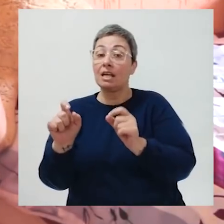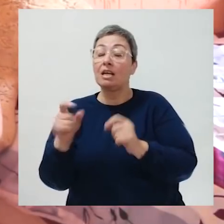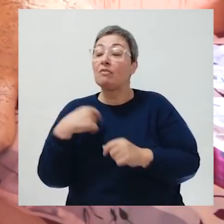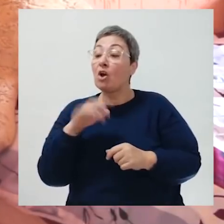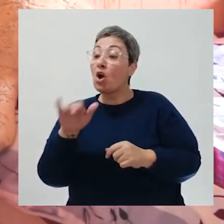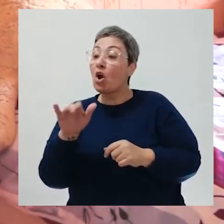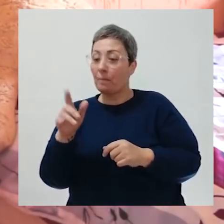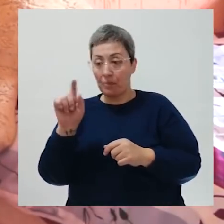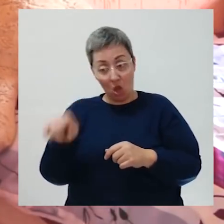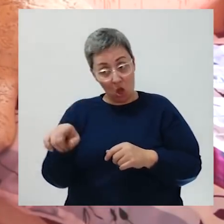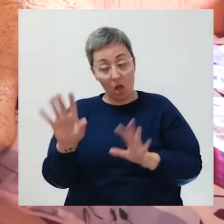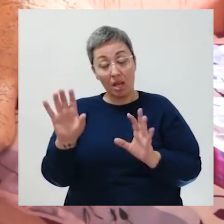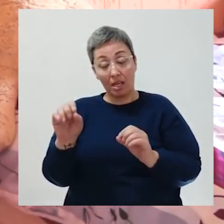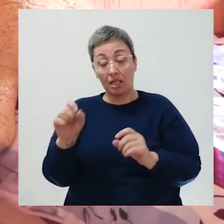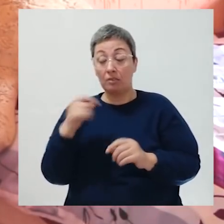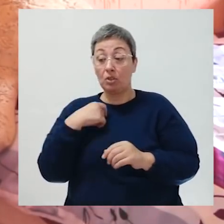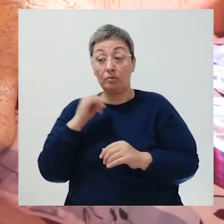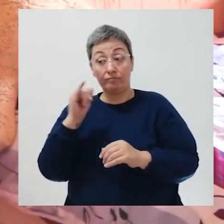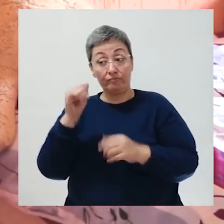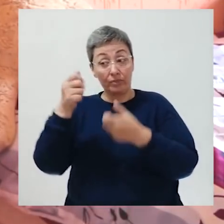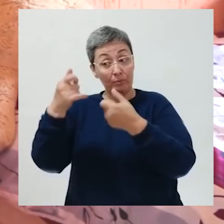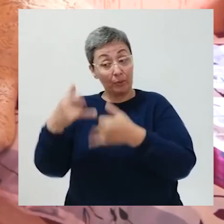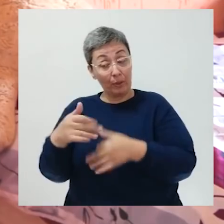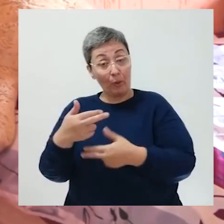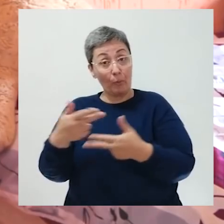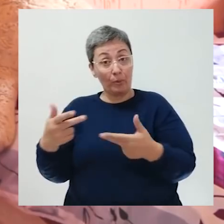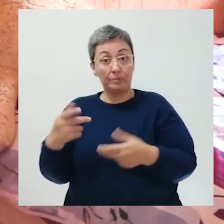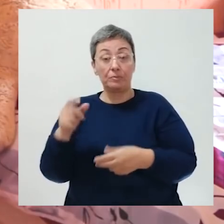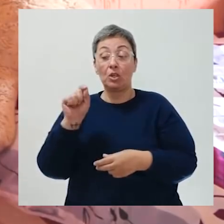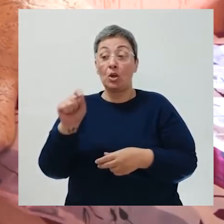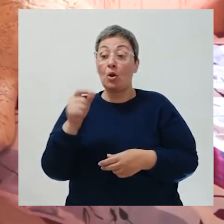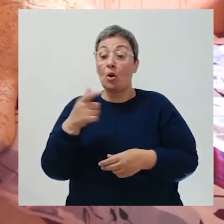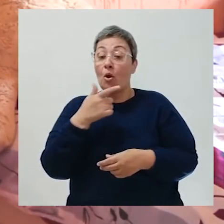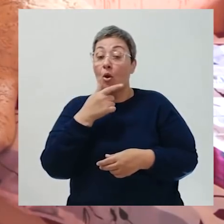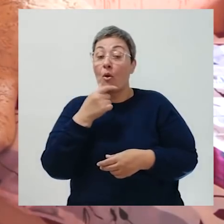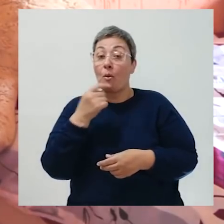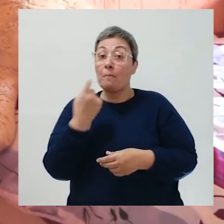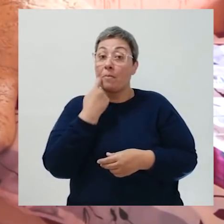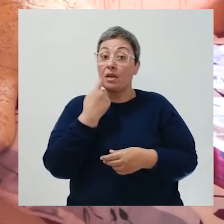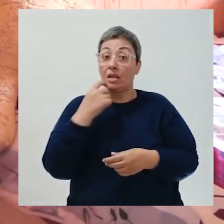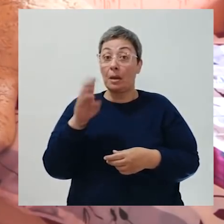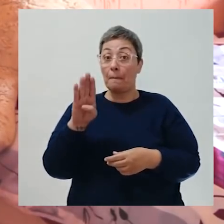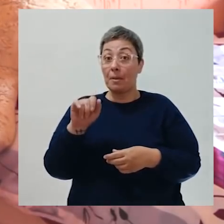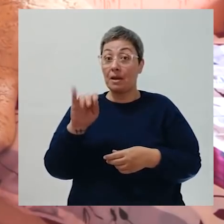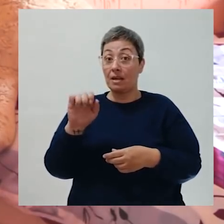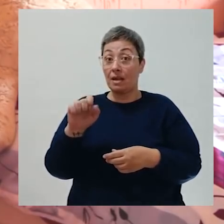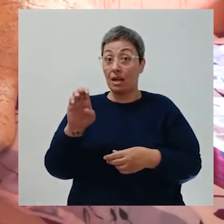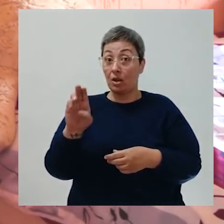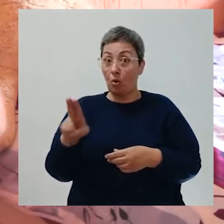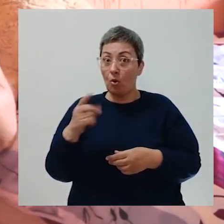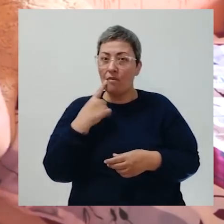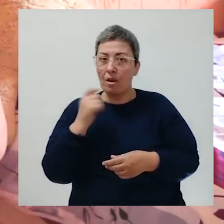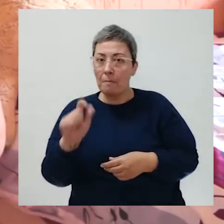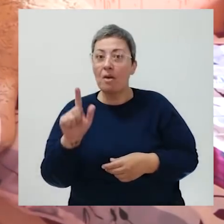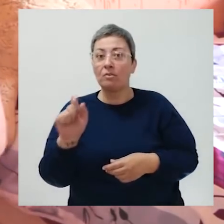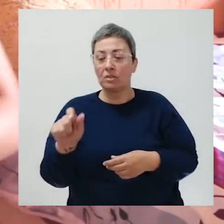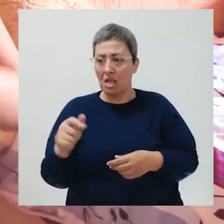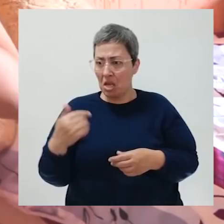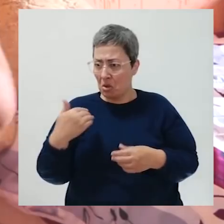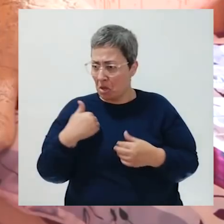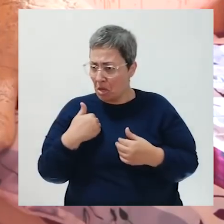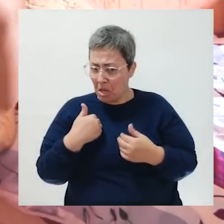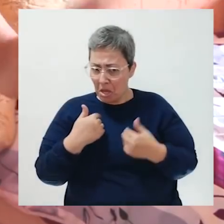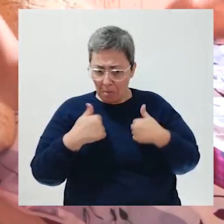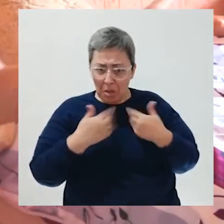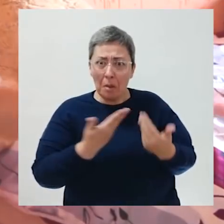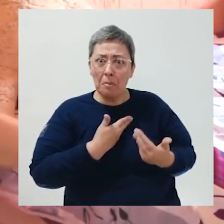Caranguejo e falou assim: olha, Caranguejo, eu preciso te contar uma coisa. O seu baiacu tá falando mal de você. O quê? Falando